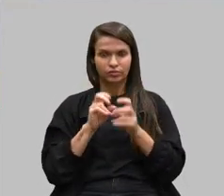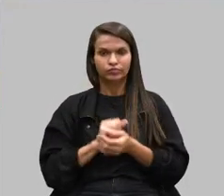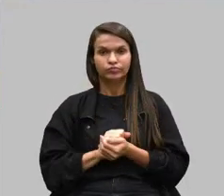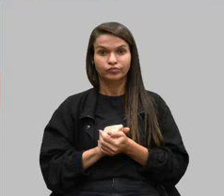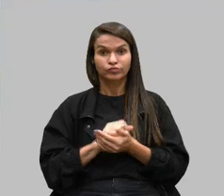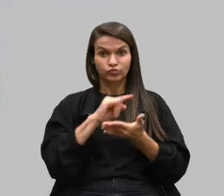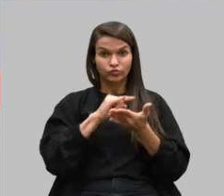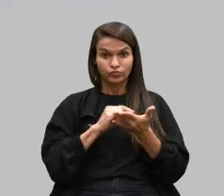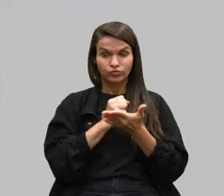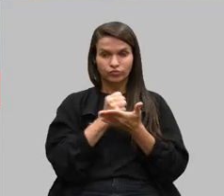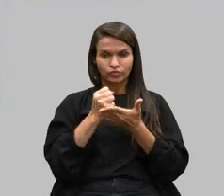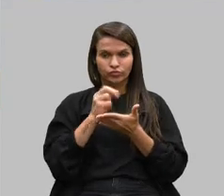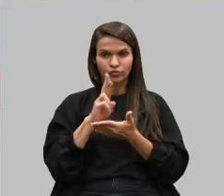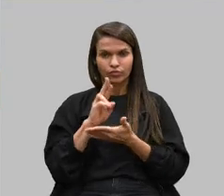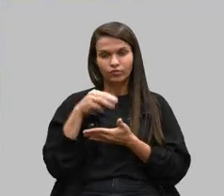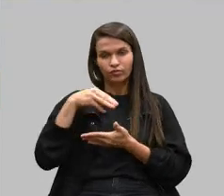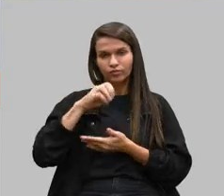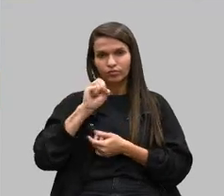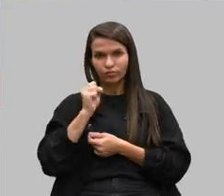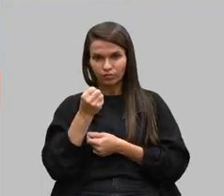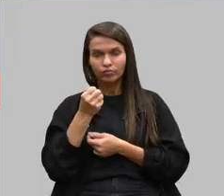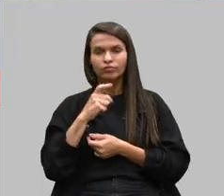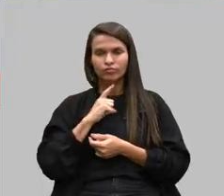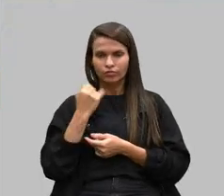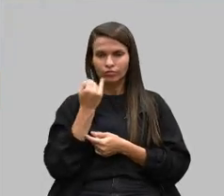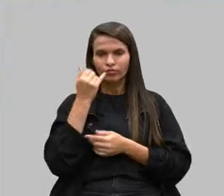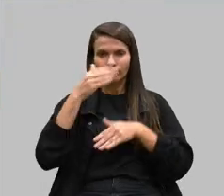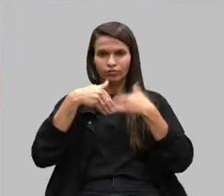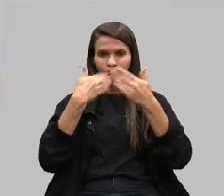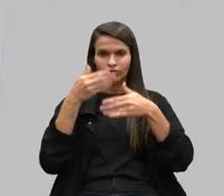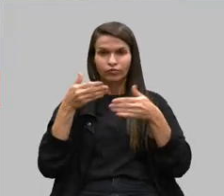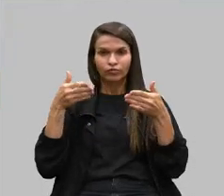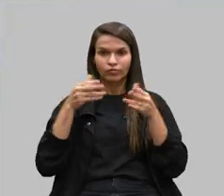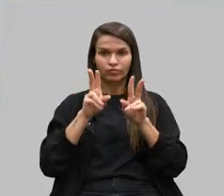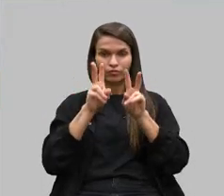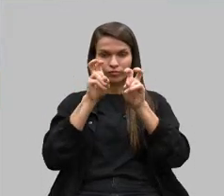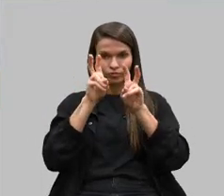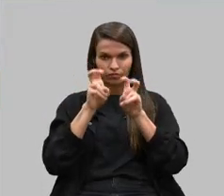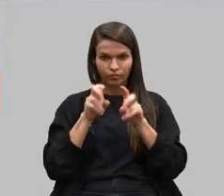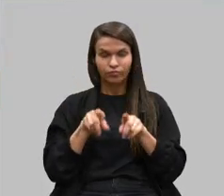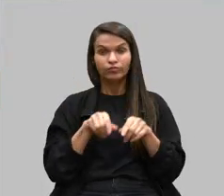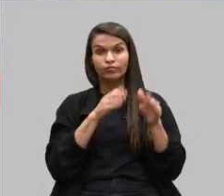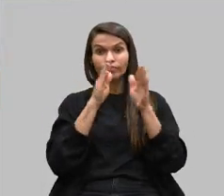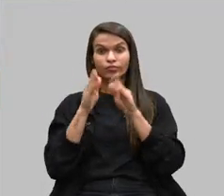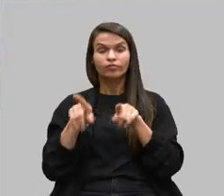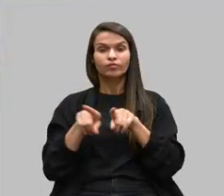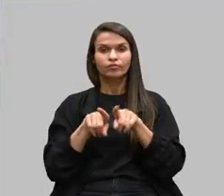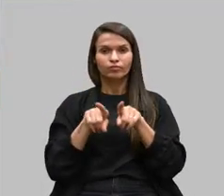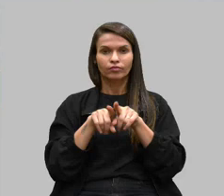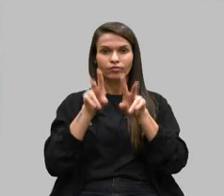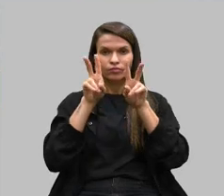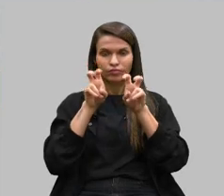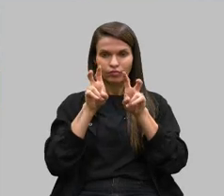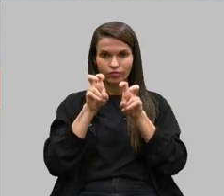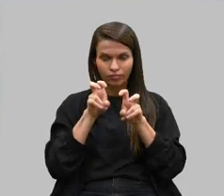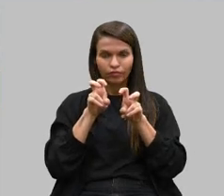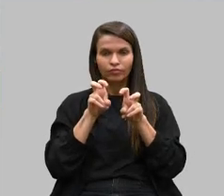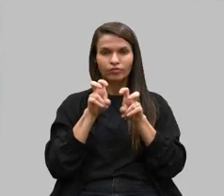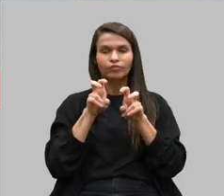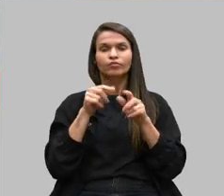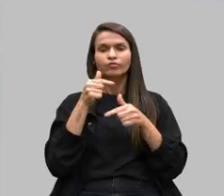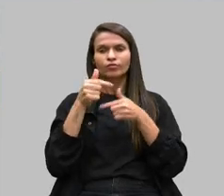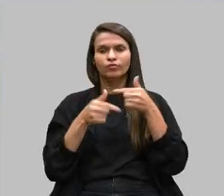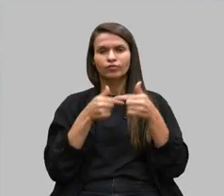mrss nós trazemos importantes avanços com relação a esse tema paralelo a isso o tema da interoperabilidade